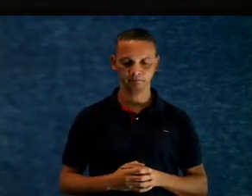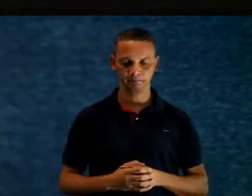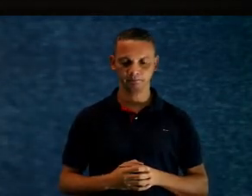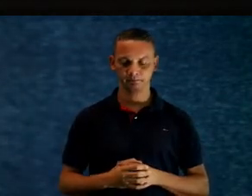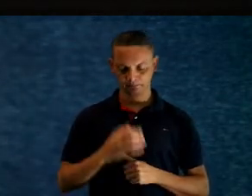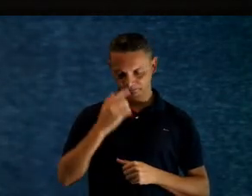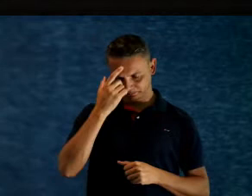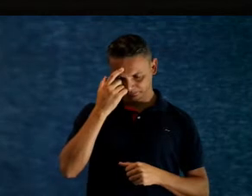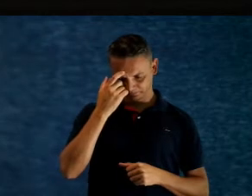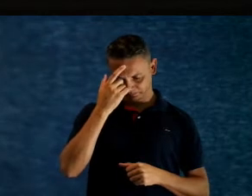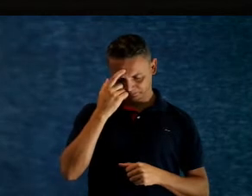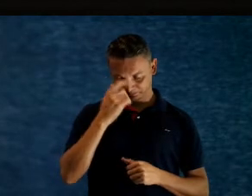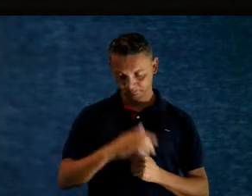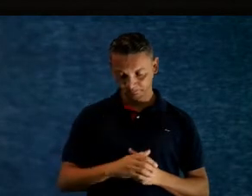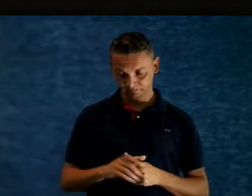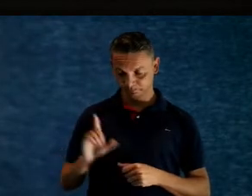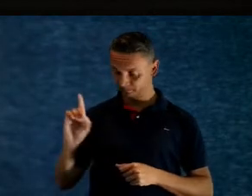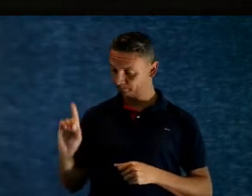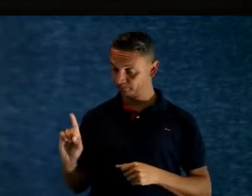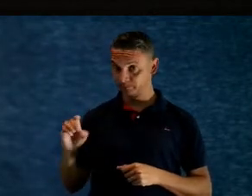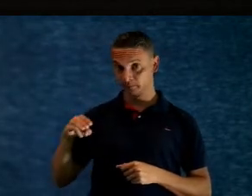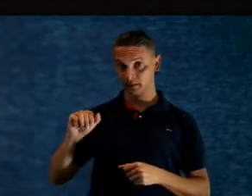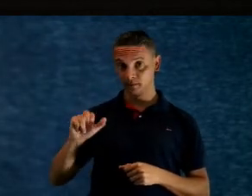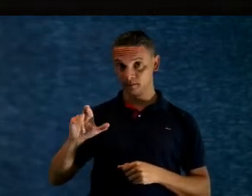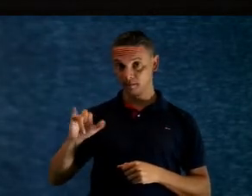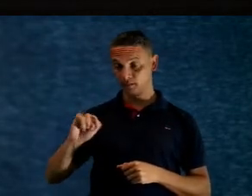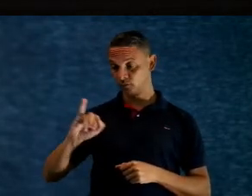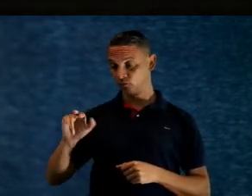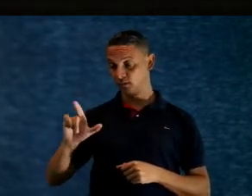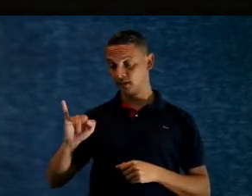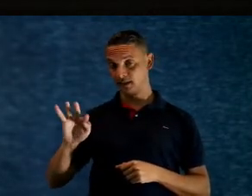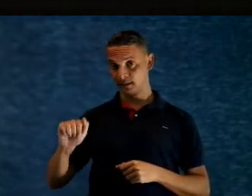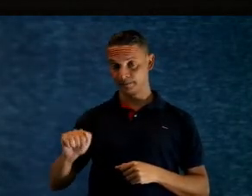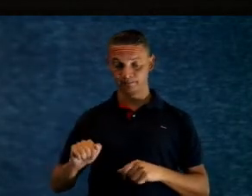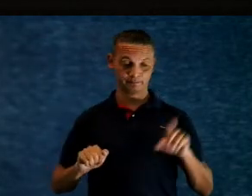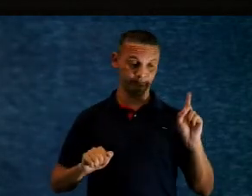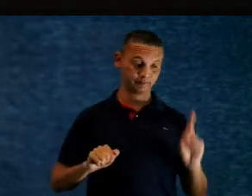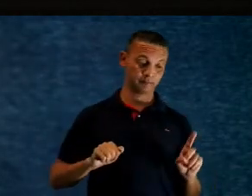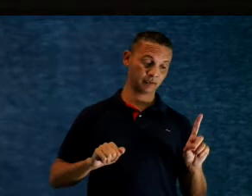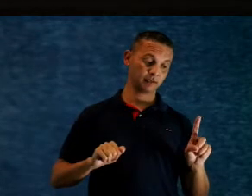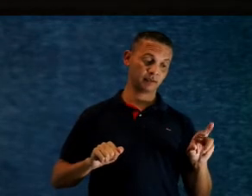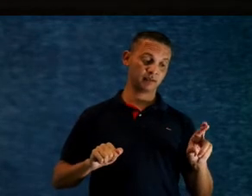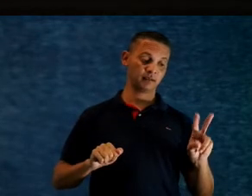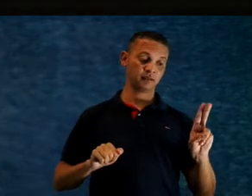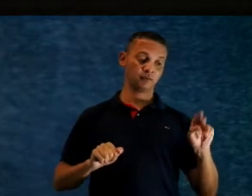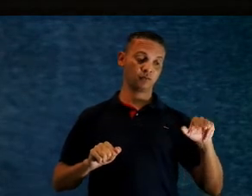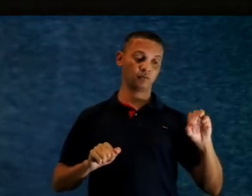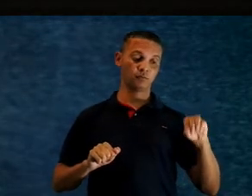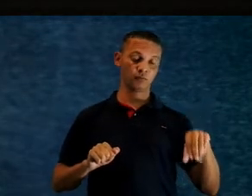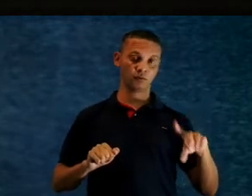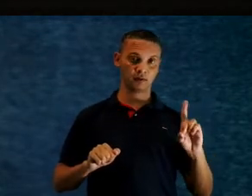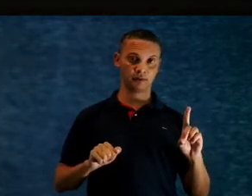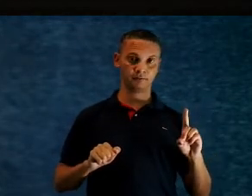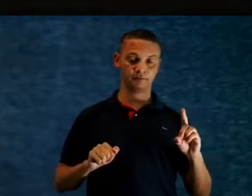cartas trocadas entre eles, né, da filha para o pai e no sentido inverso. Cartas essas